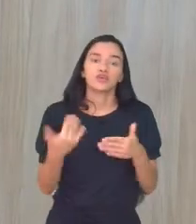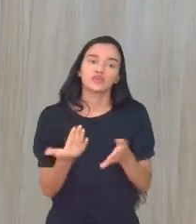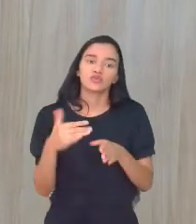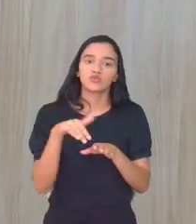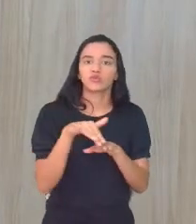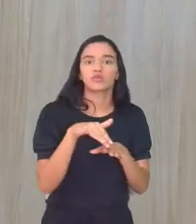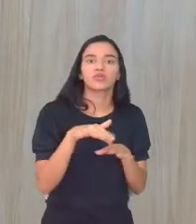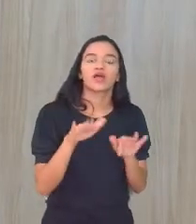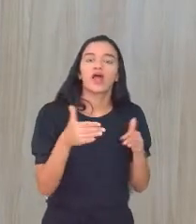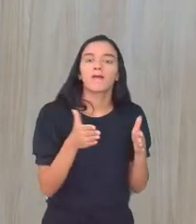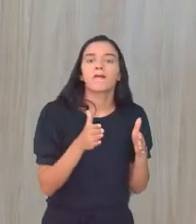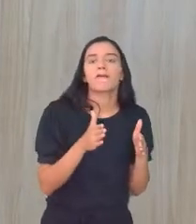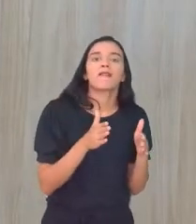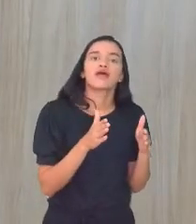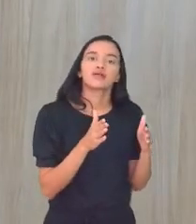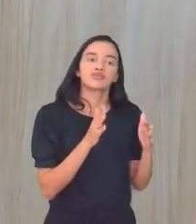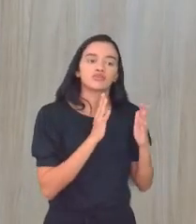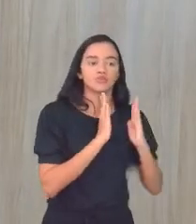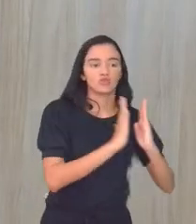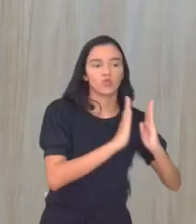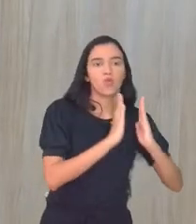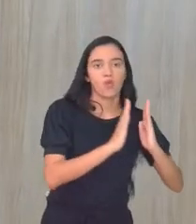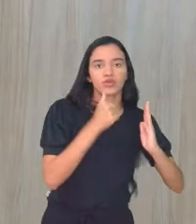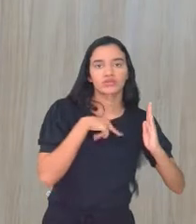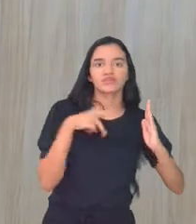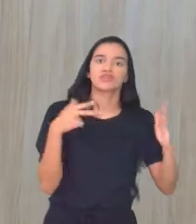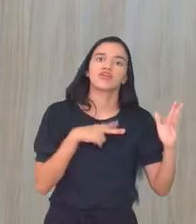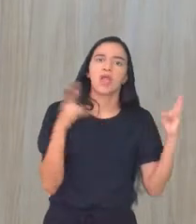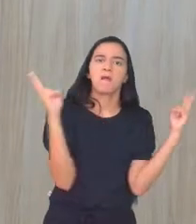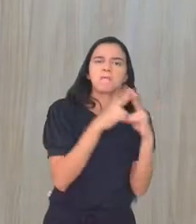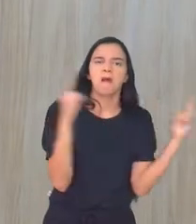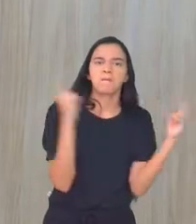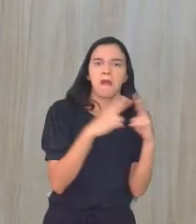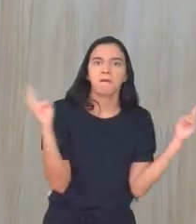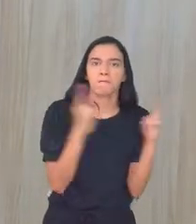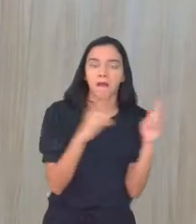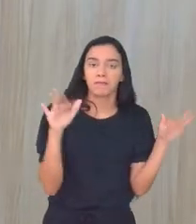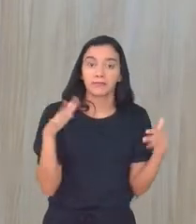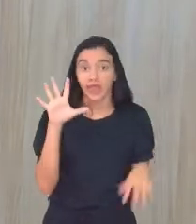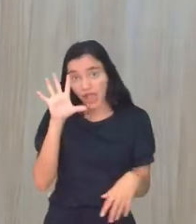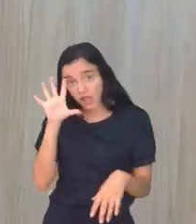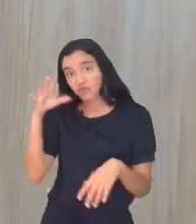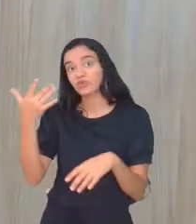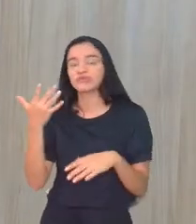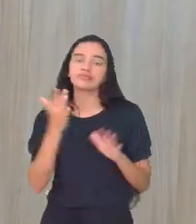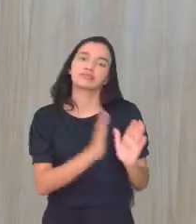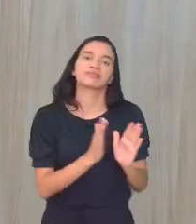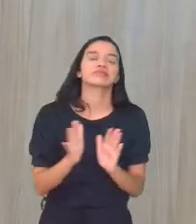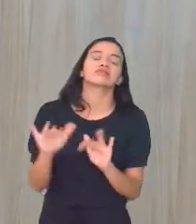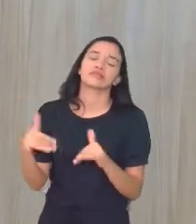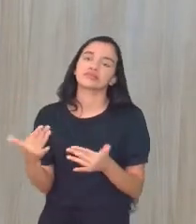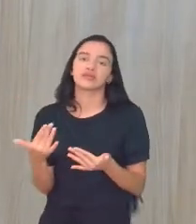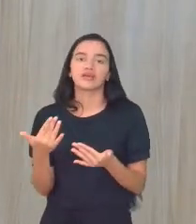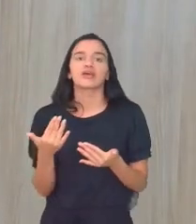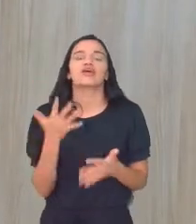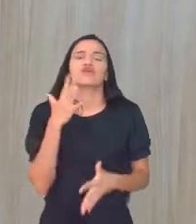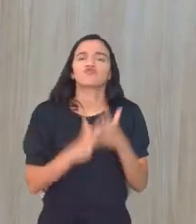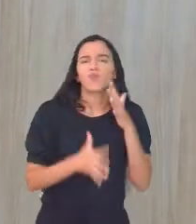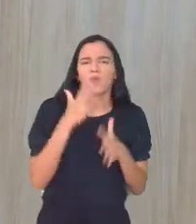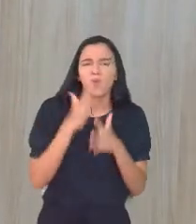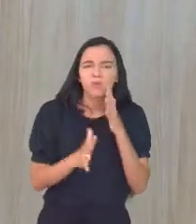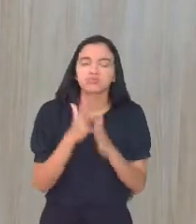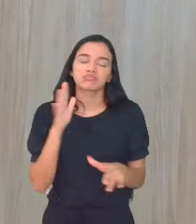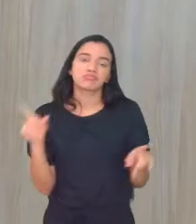A tivesse uma confusão, ele sinalizava os outros guardas, eles iam lá, resolviam aquele processo, né, aquela confusão, e